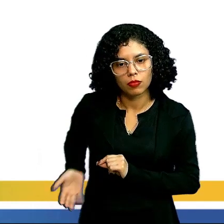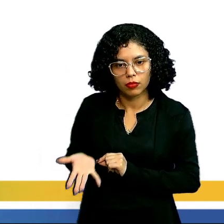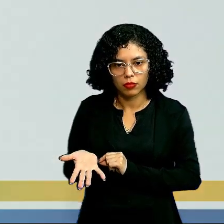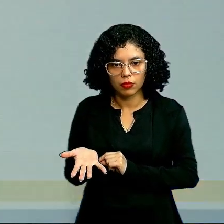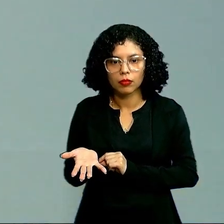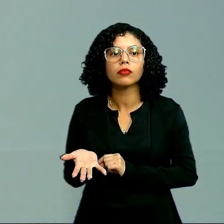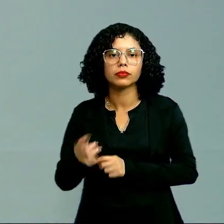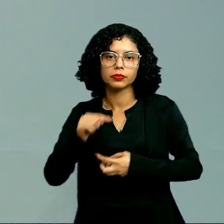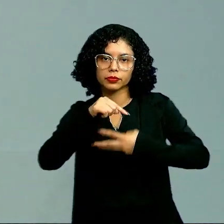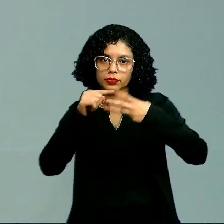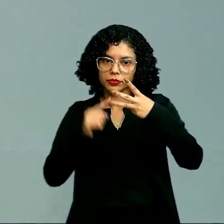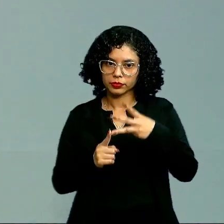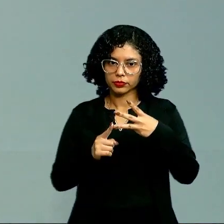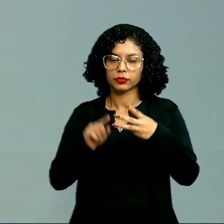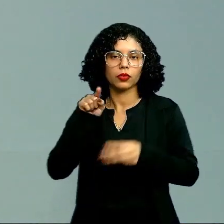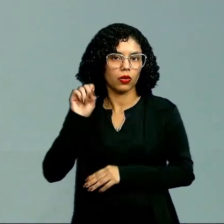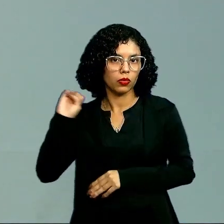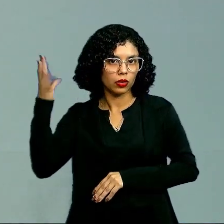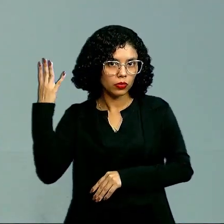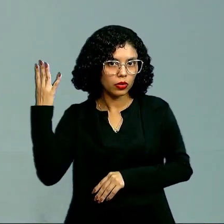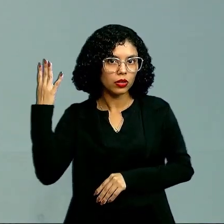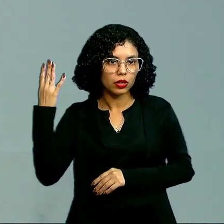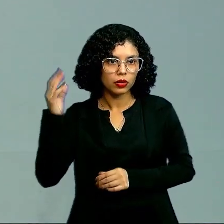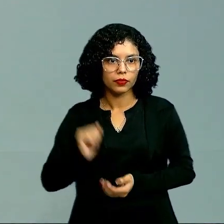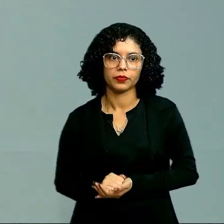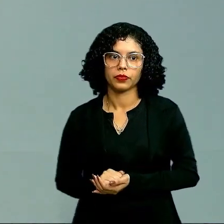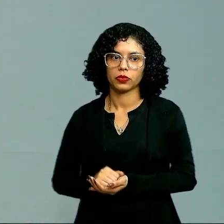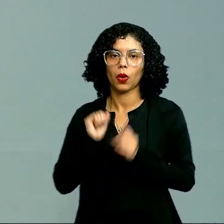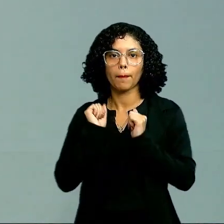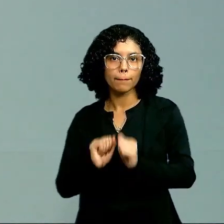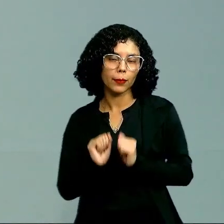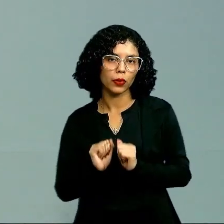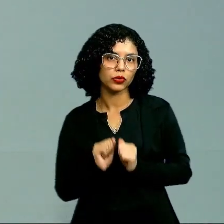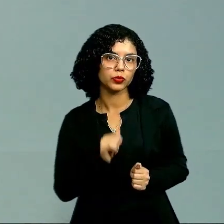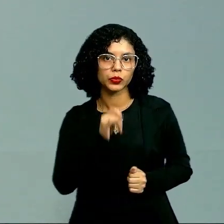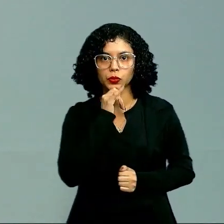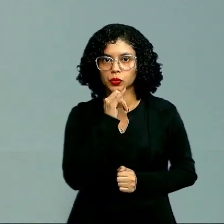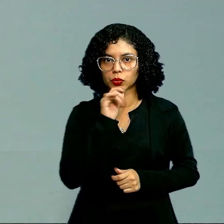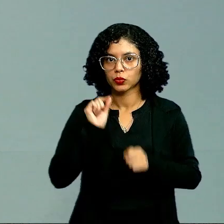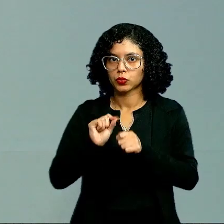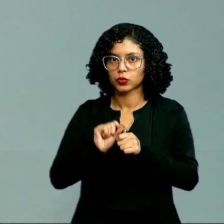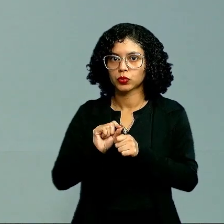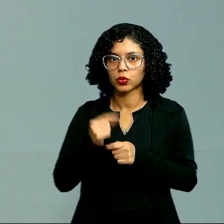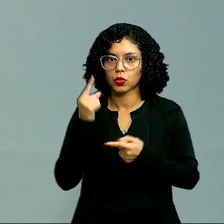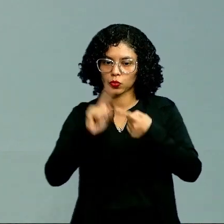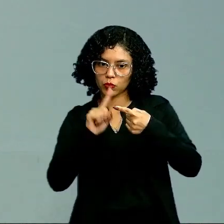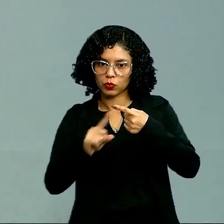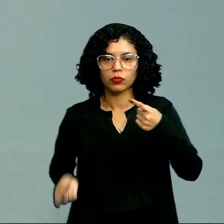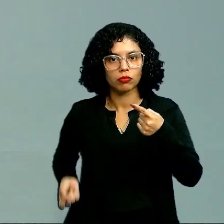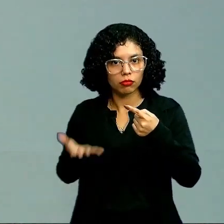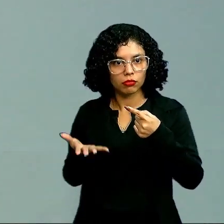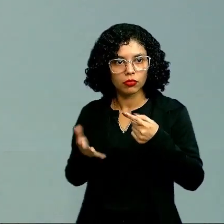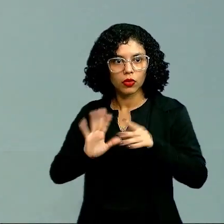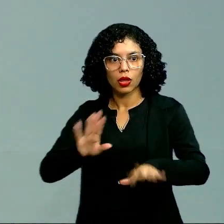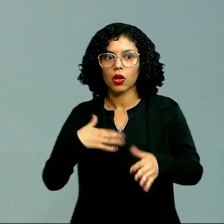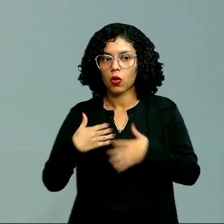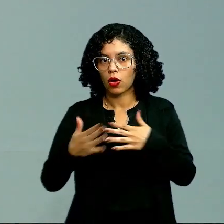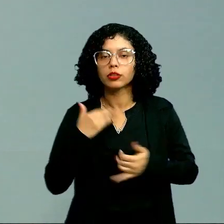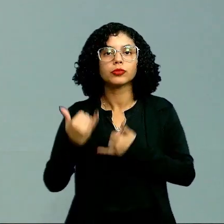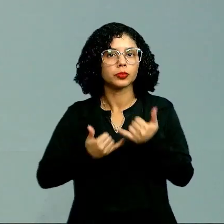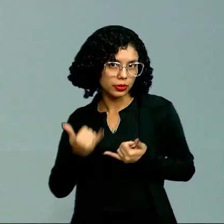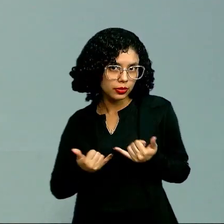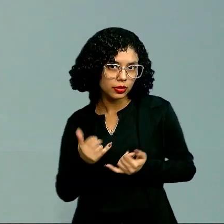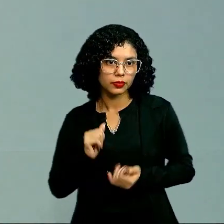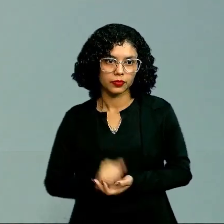Tem 3 dados. Nesse caso, a gente pode, por exemplo, fazer uma jogada, qualquer tipo de